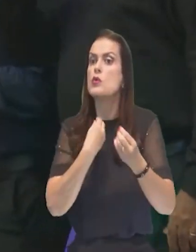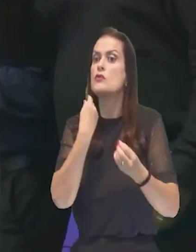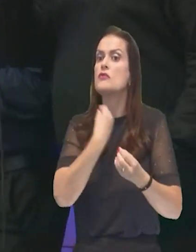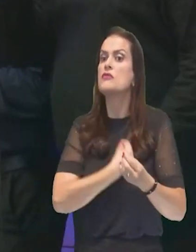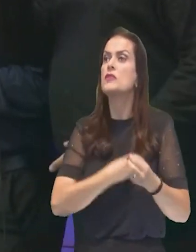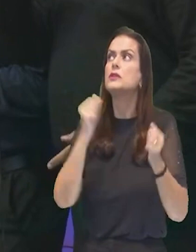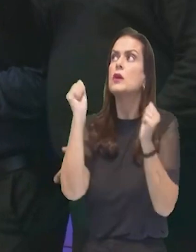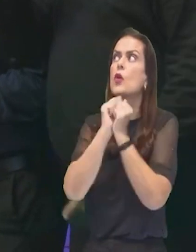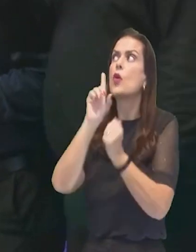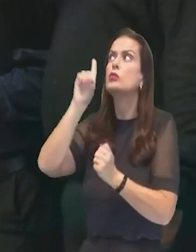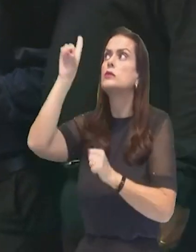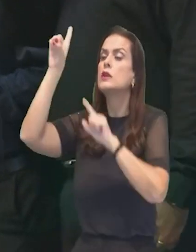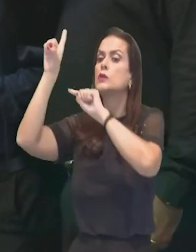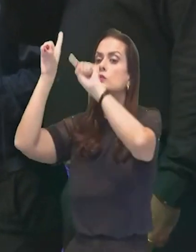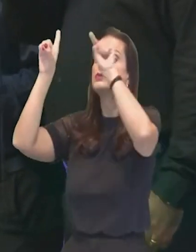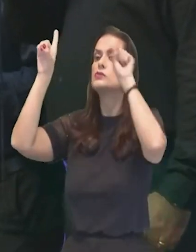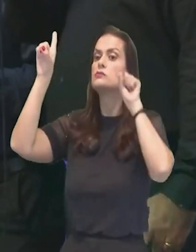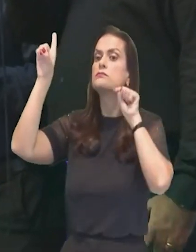com teu